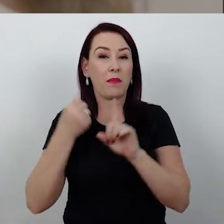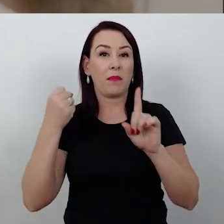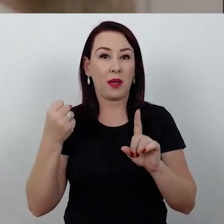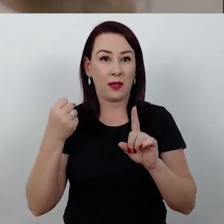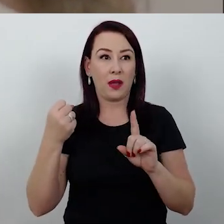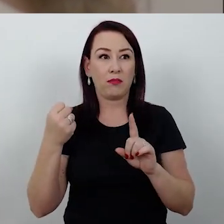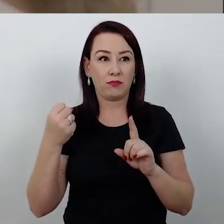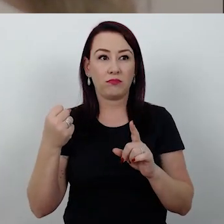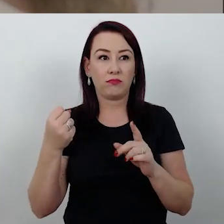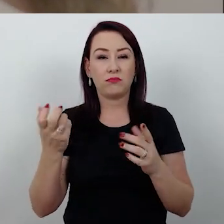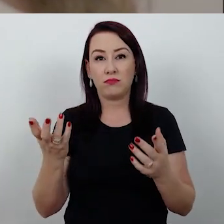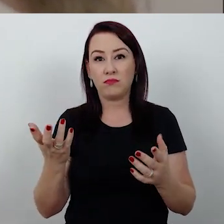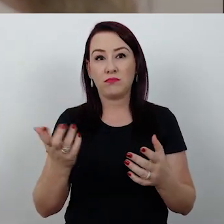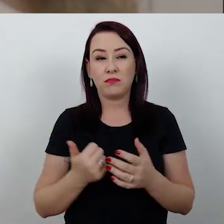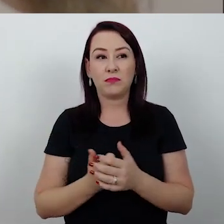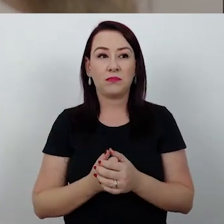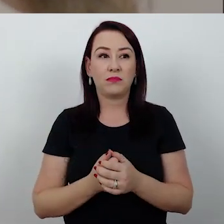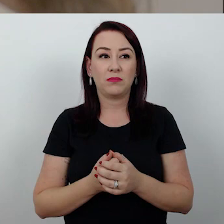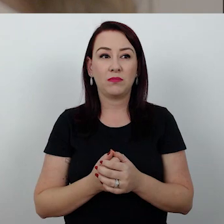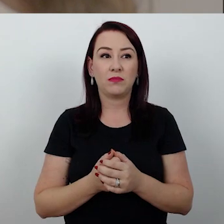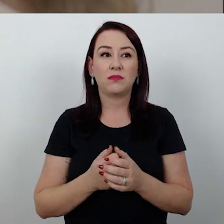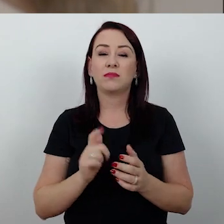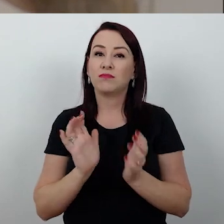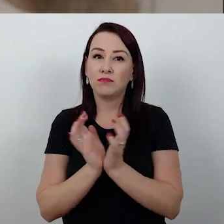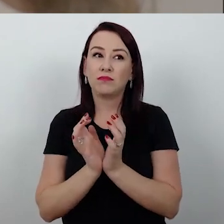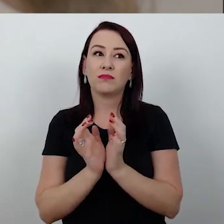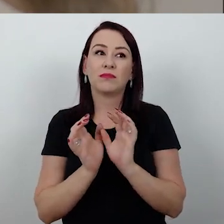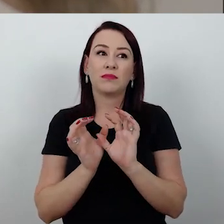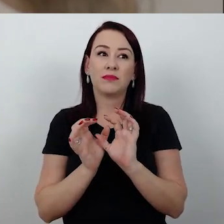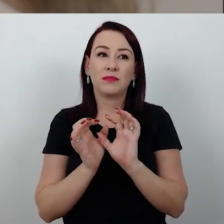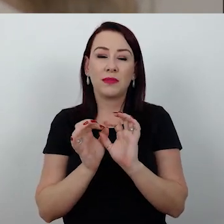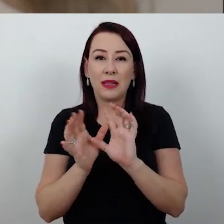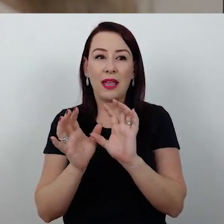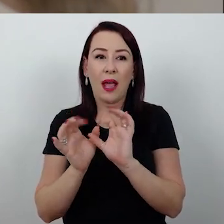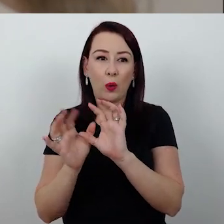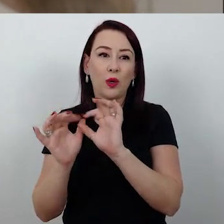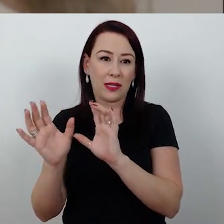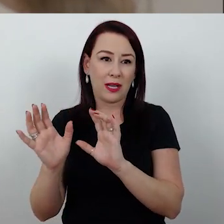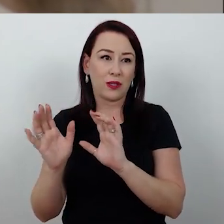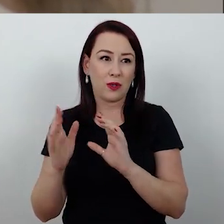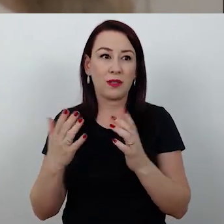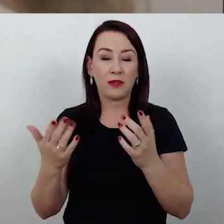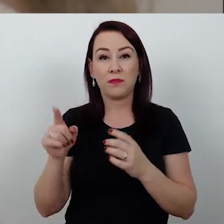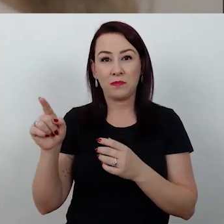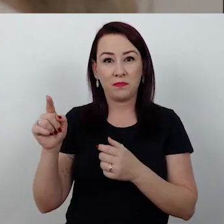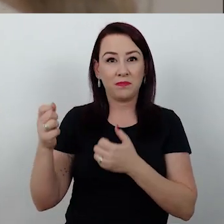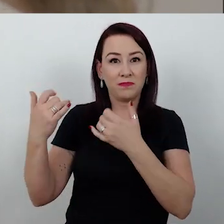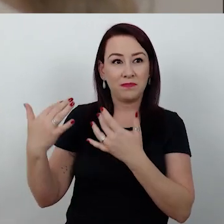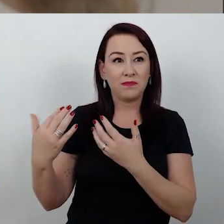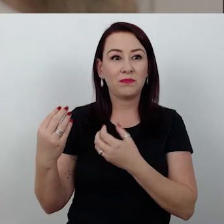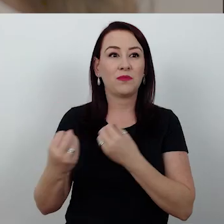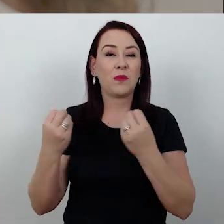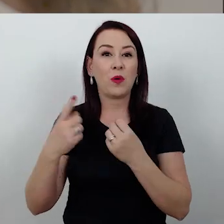né, junto com as outras ações, a vida da cidade, né? Então, você falou em questão